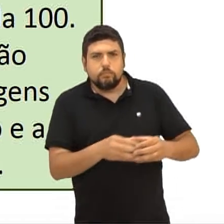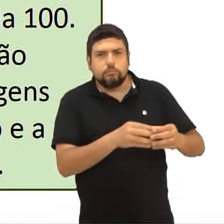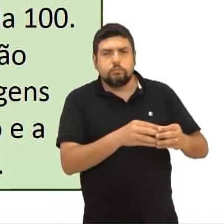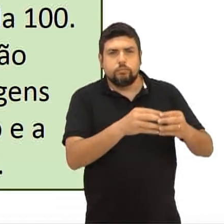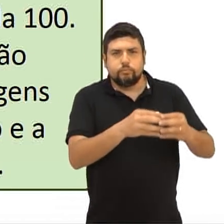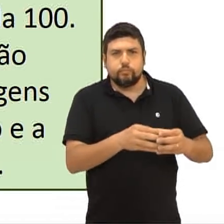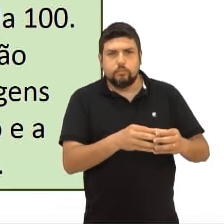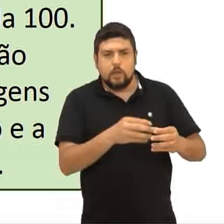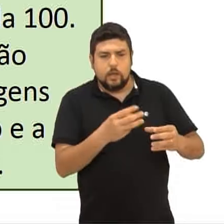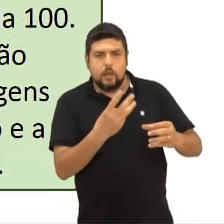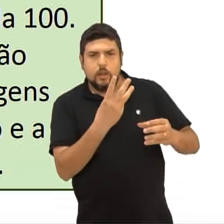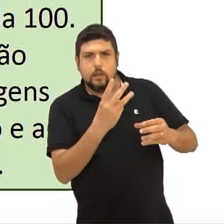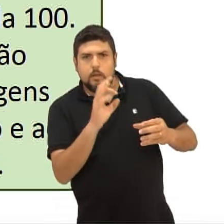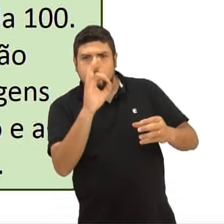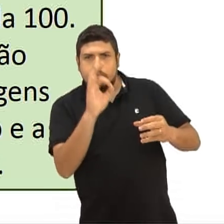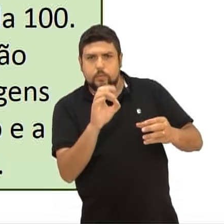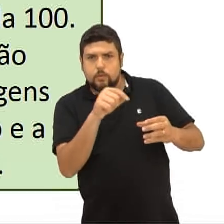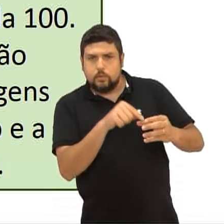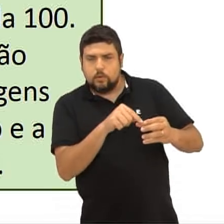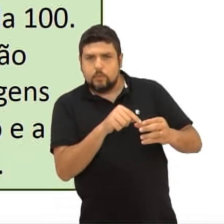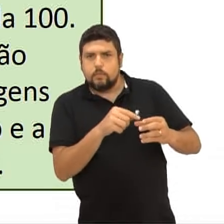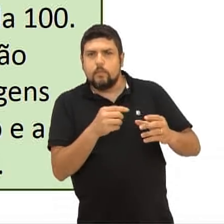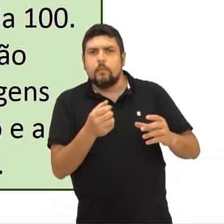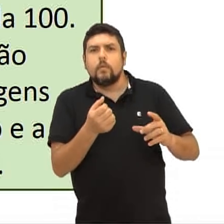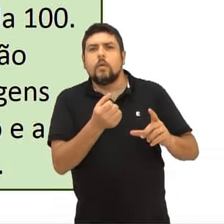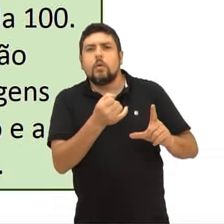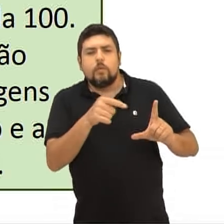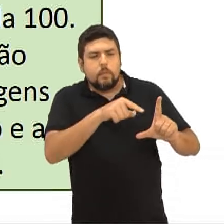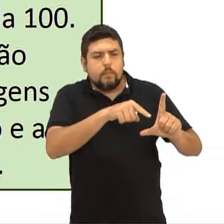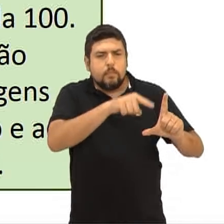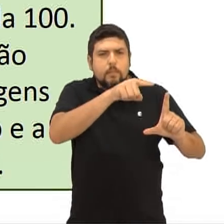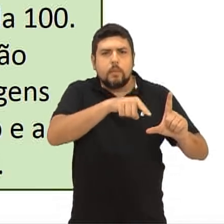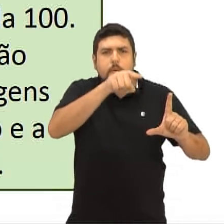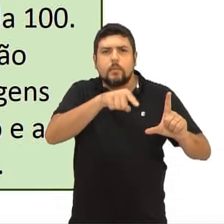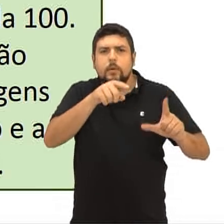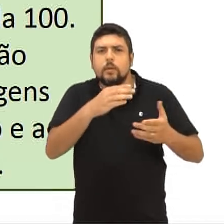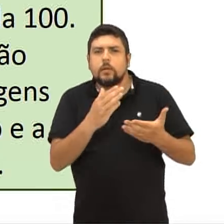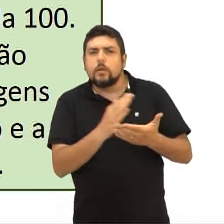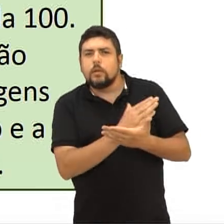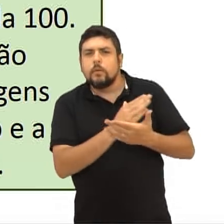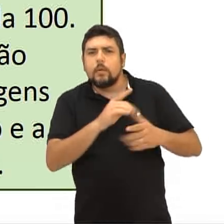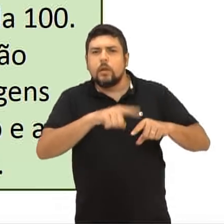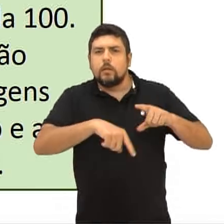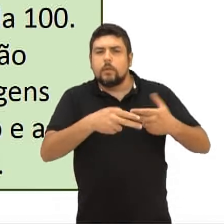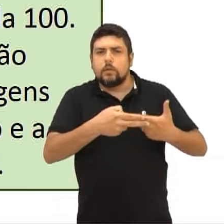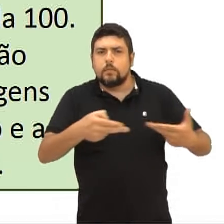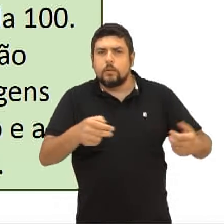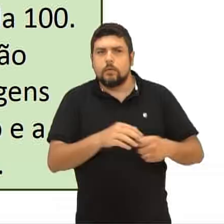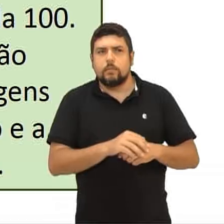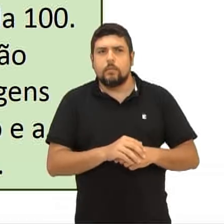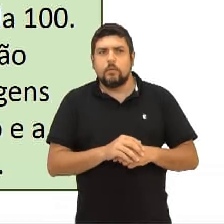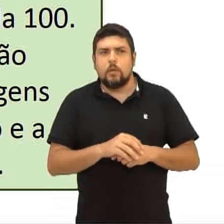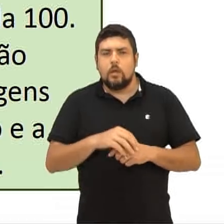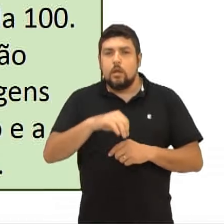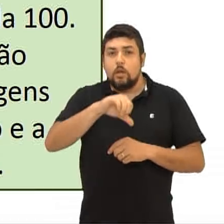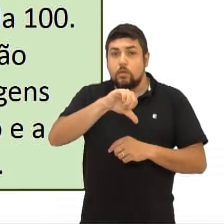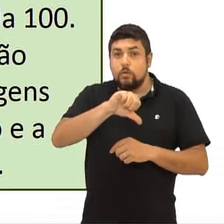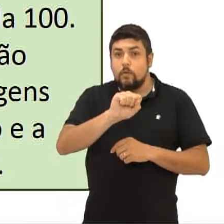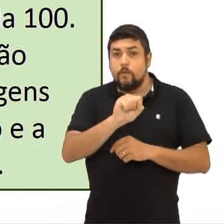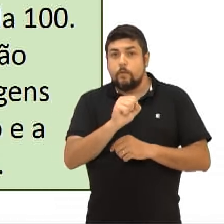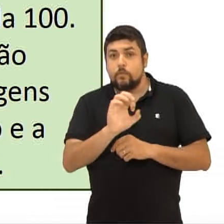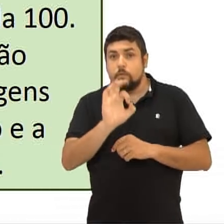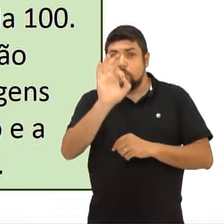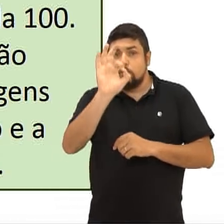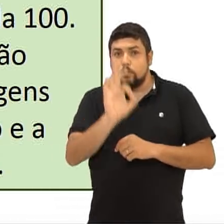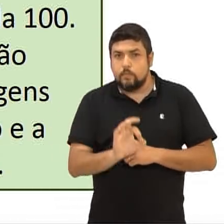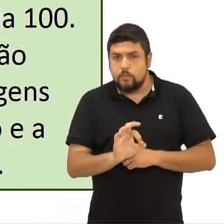Vemos que, por exemplo, que em 2009, 98% de latas de alumínio foram recicladas em